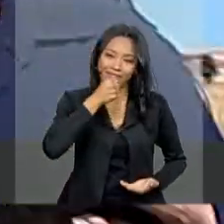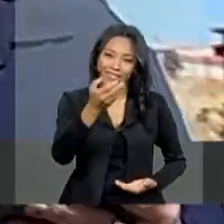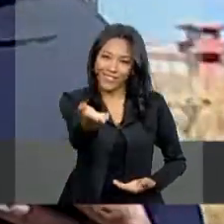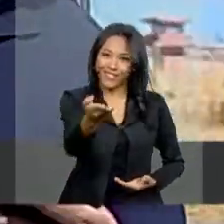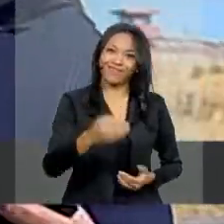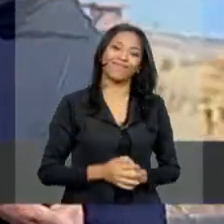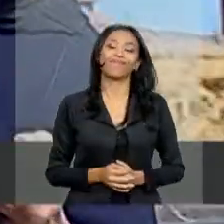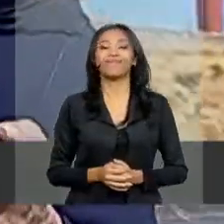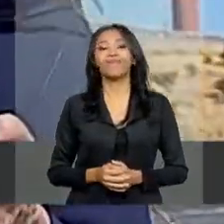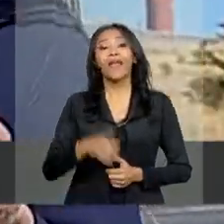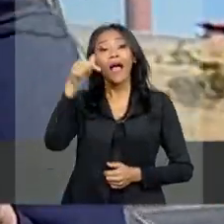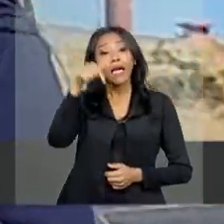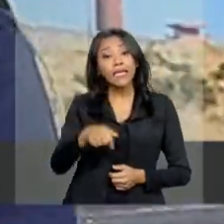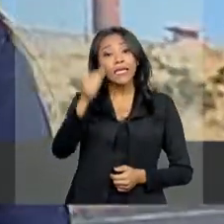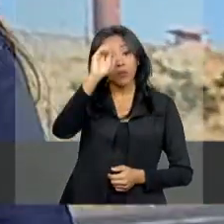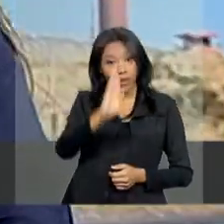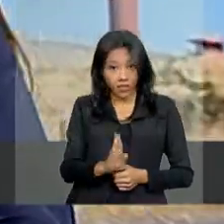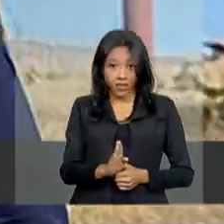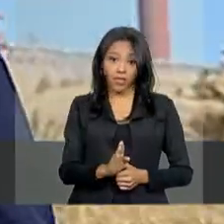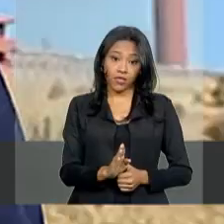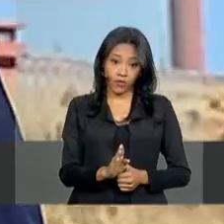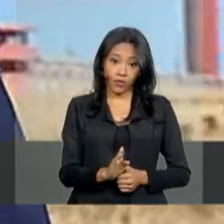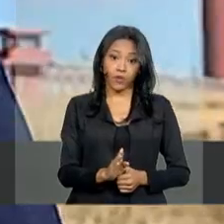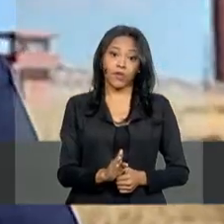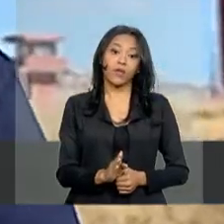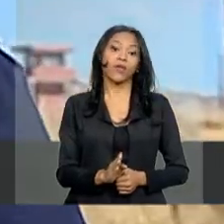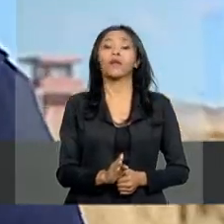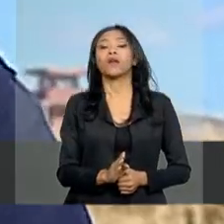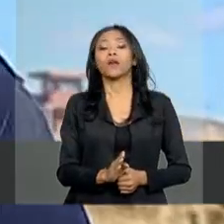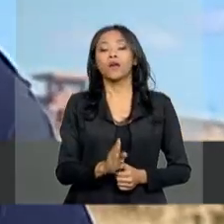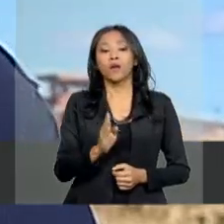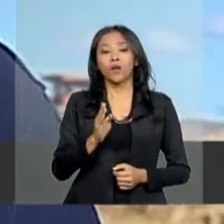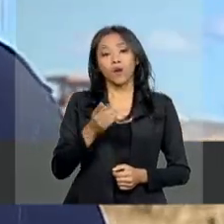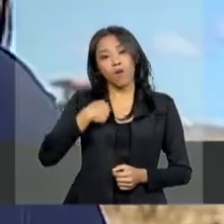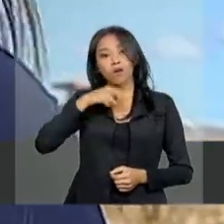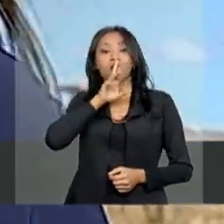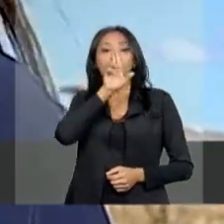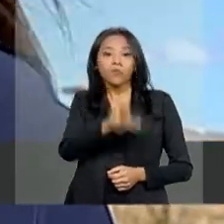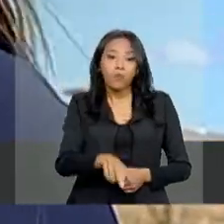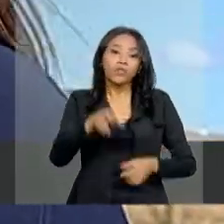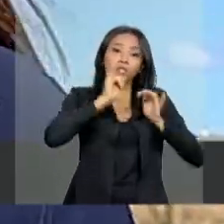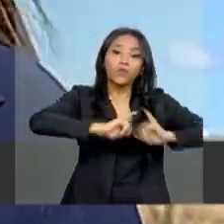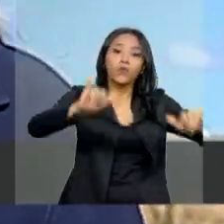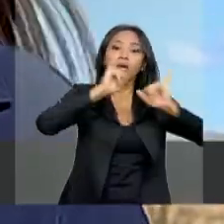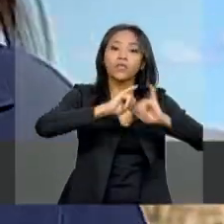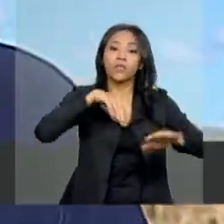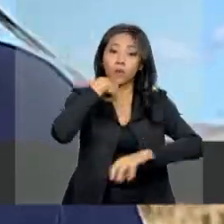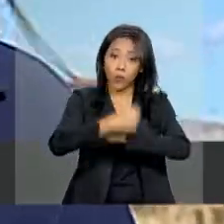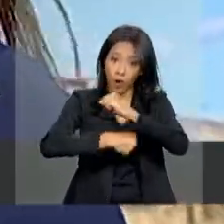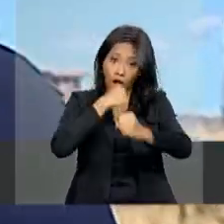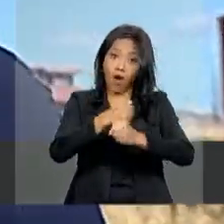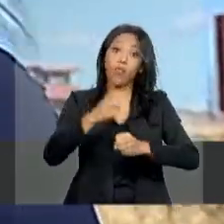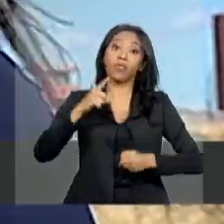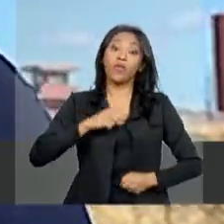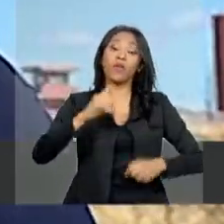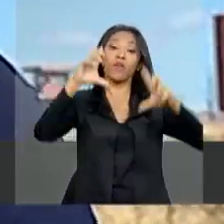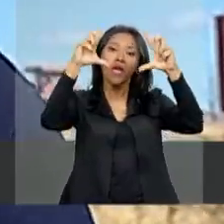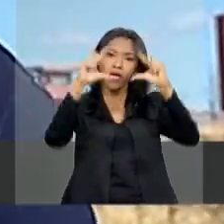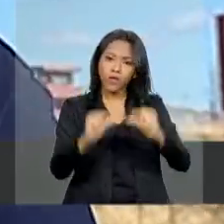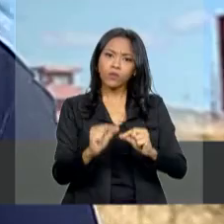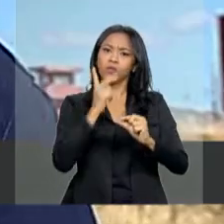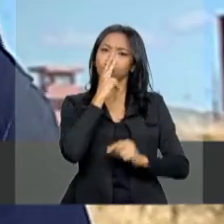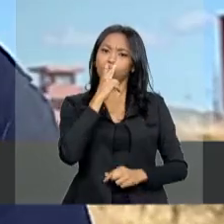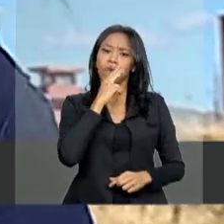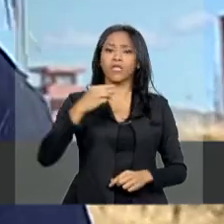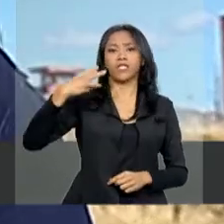aqui no brasil aqui no brasil com resultado das campanhas anuais houve uma redução no número de fumantes de